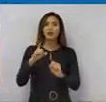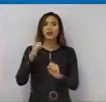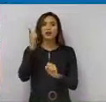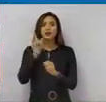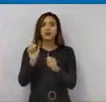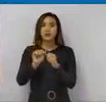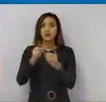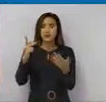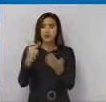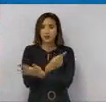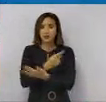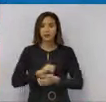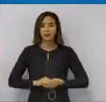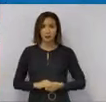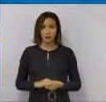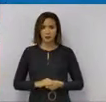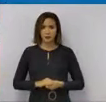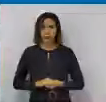executado.